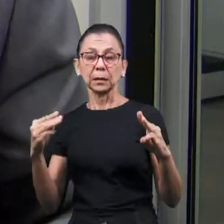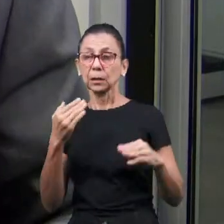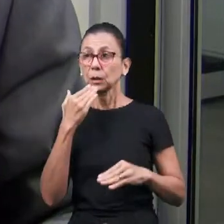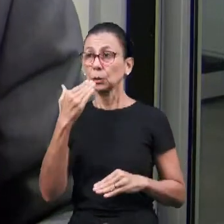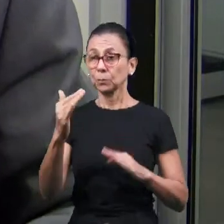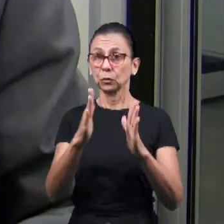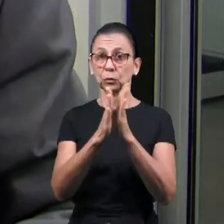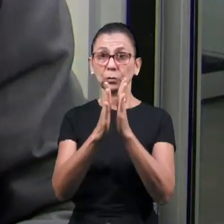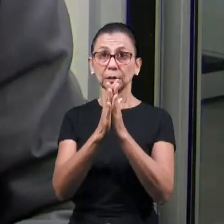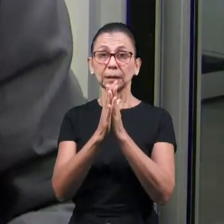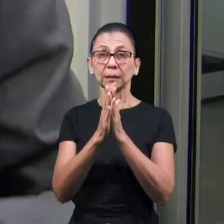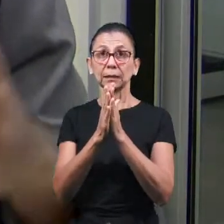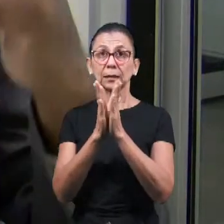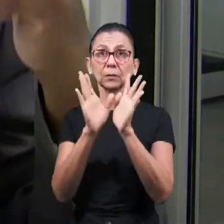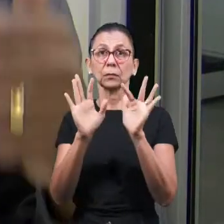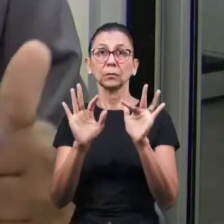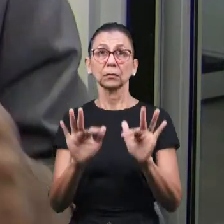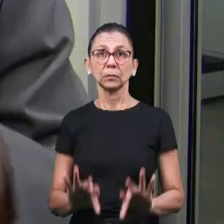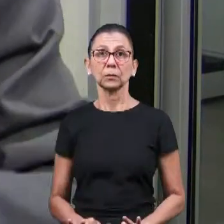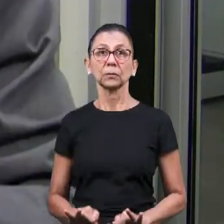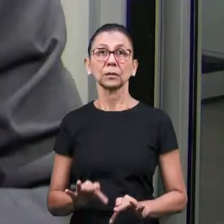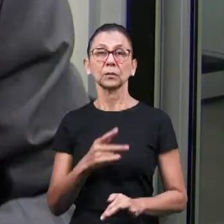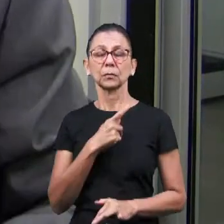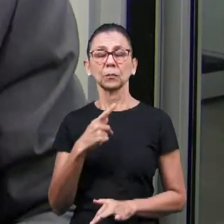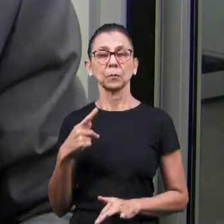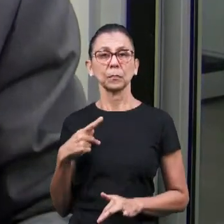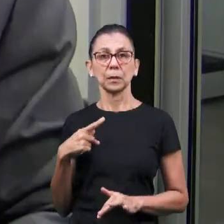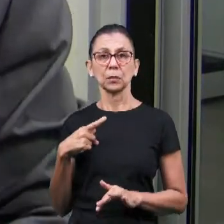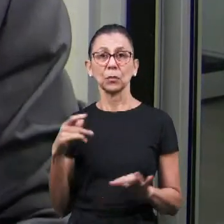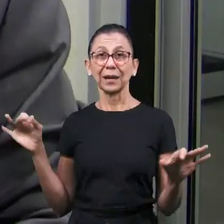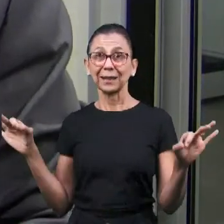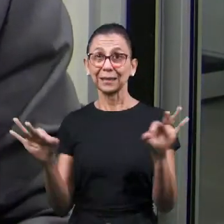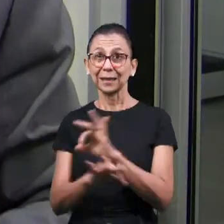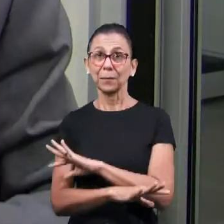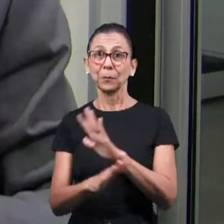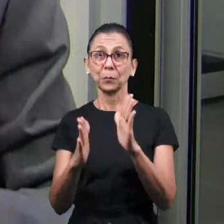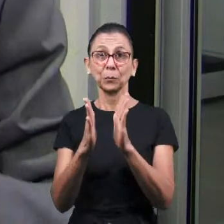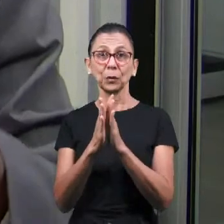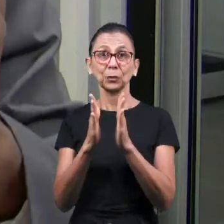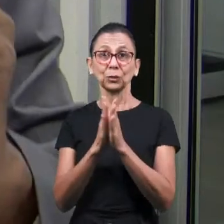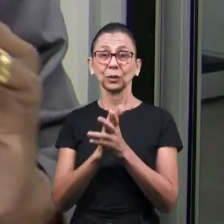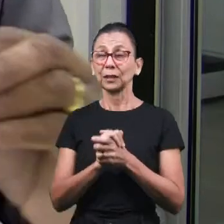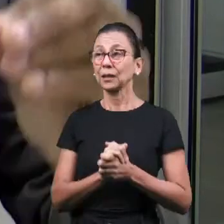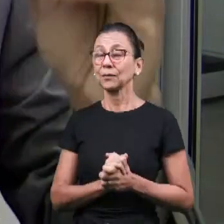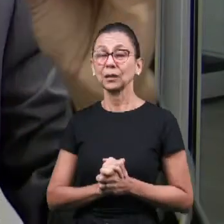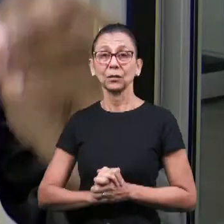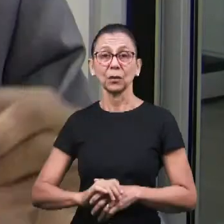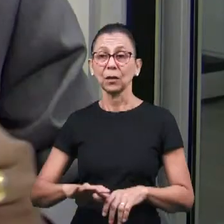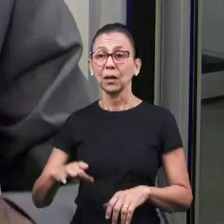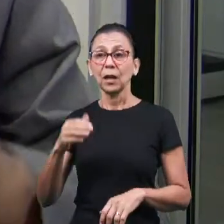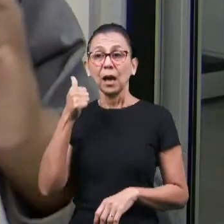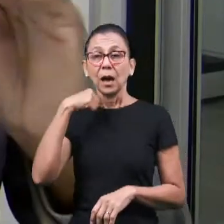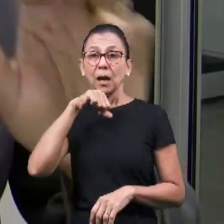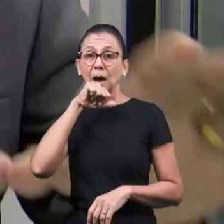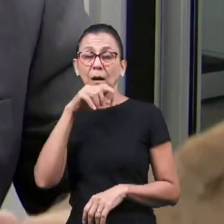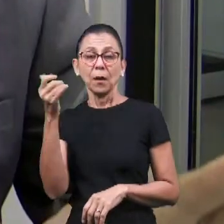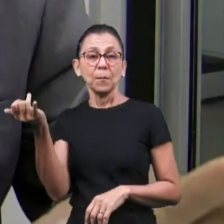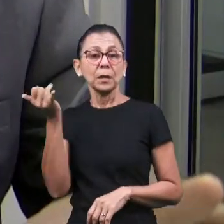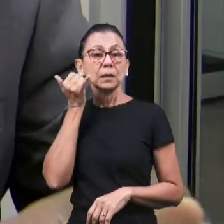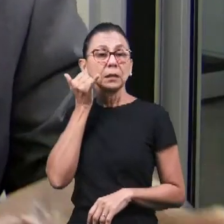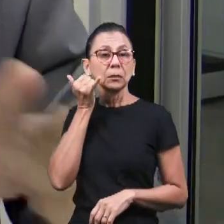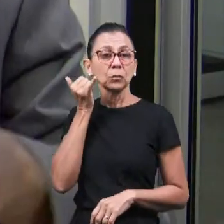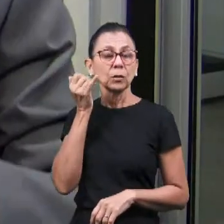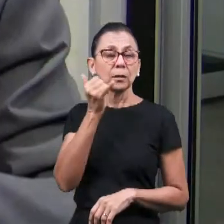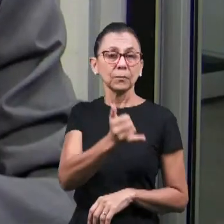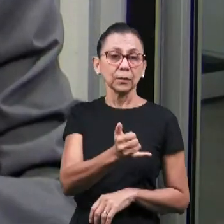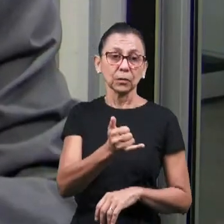notícia no quarto: o Theo vai sair da UTI e vai pro quarto. Glória a Deus. Esse é o na Deus hora, que vai servir. Ela falou assim, ó, foi na hora, quando acabou de orar